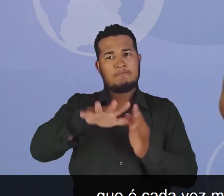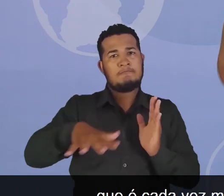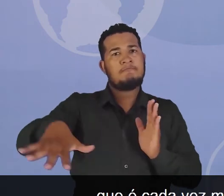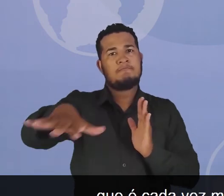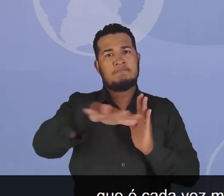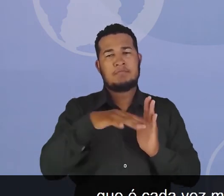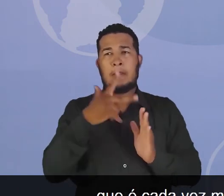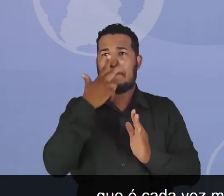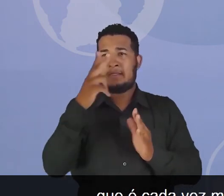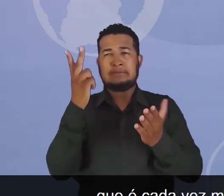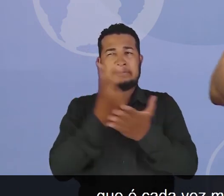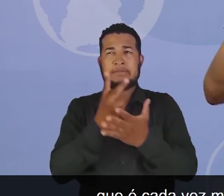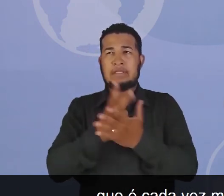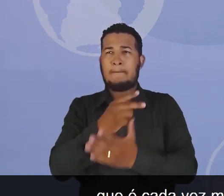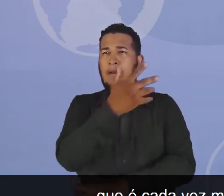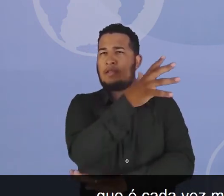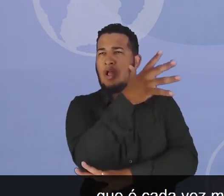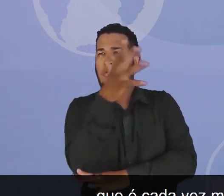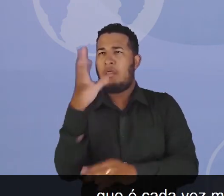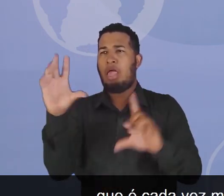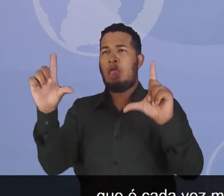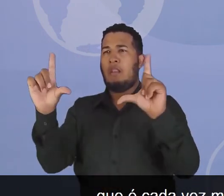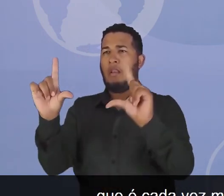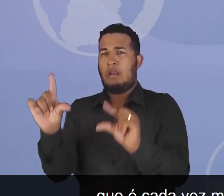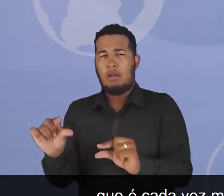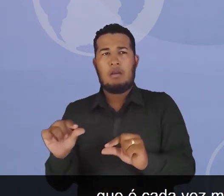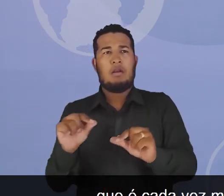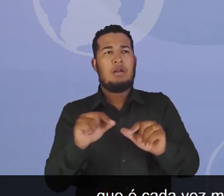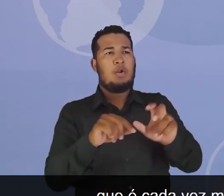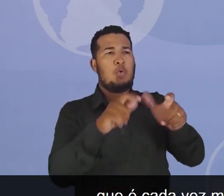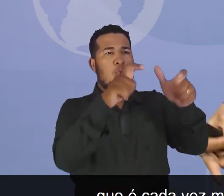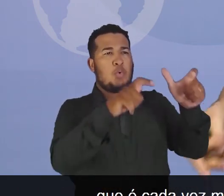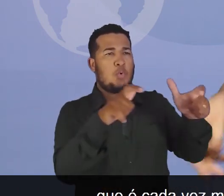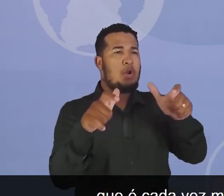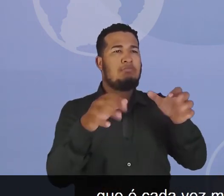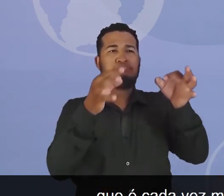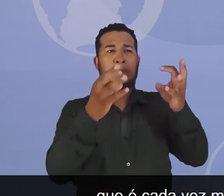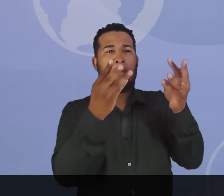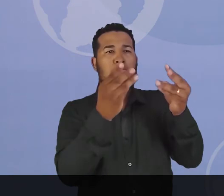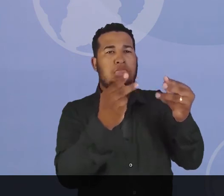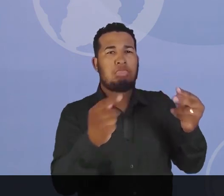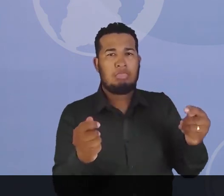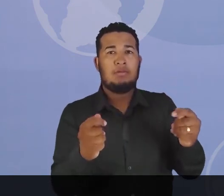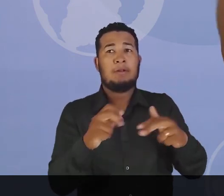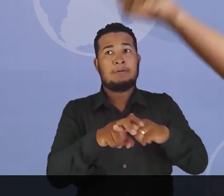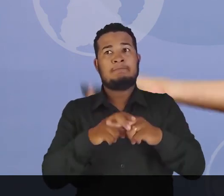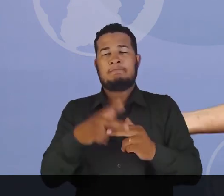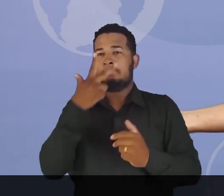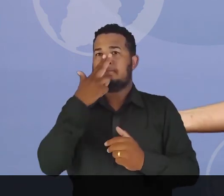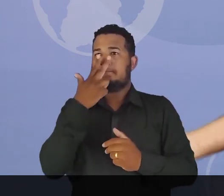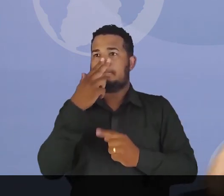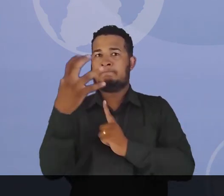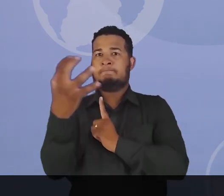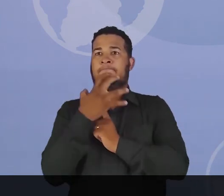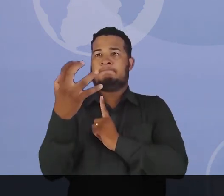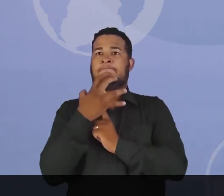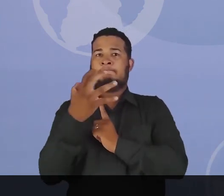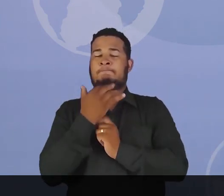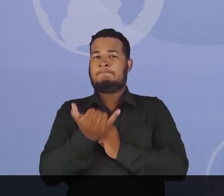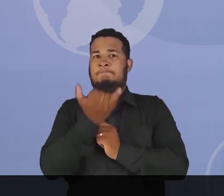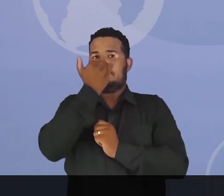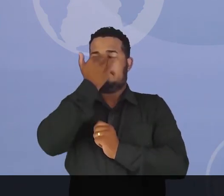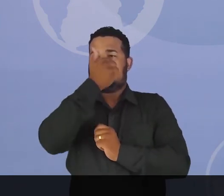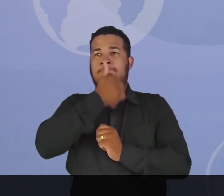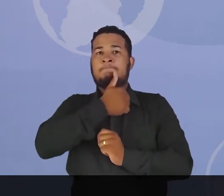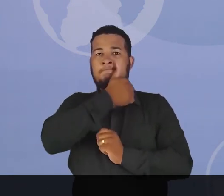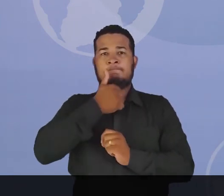mais degradado por nós e cada vez mais a gente se sente pressionado por tudo o que acontece em